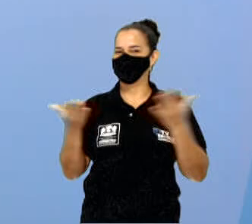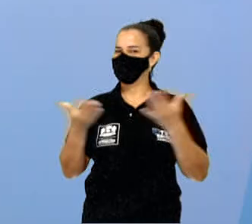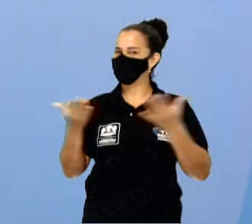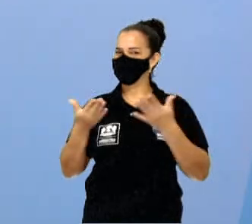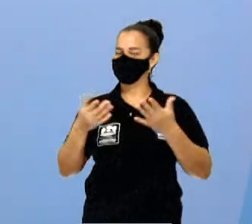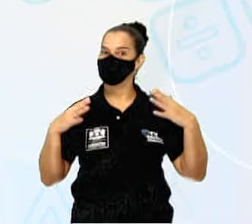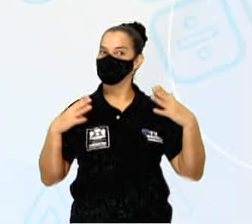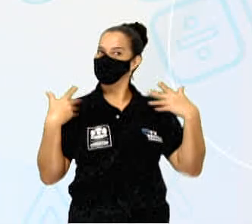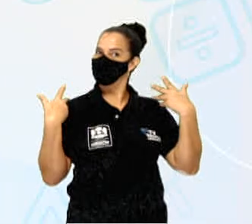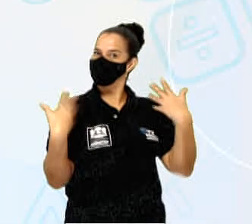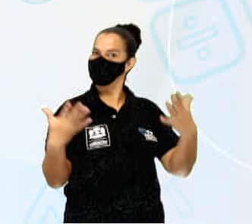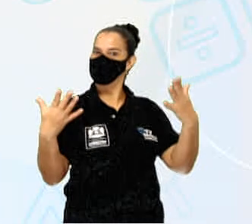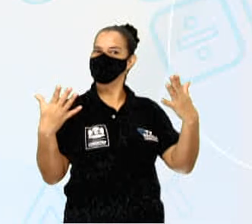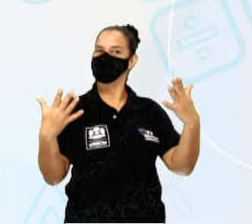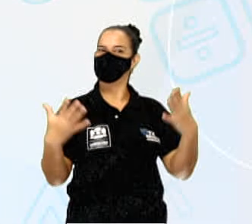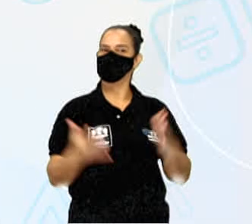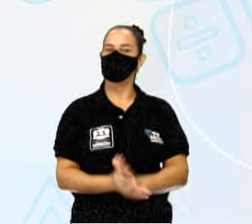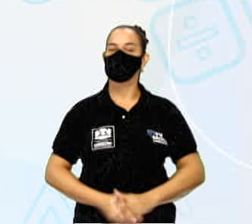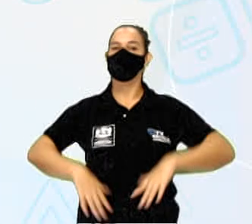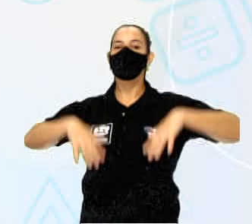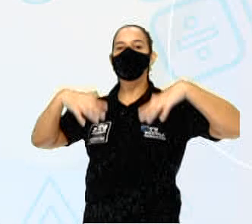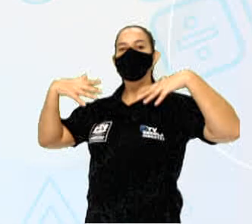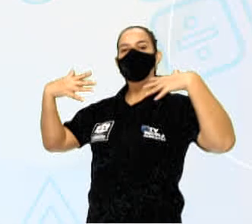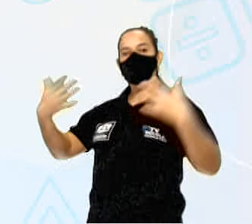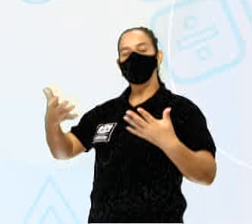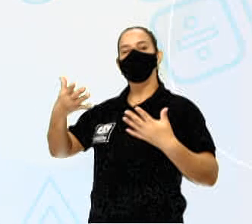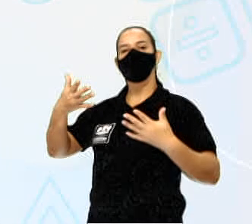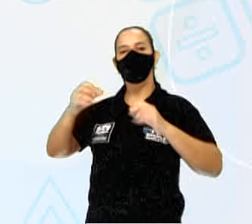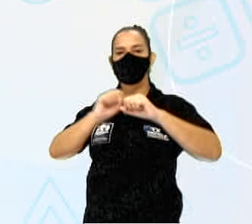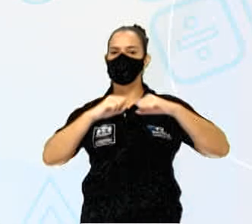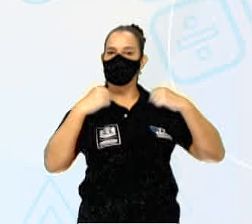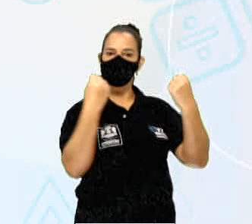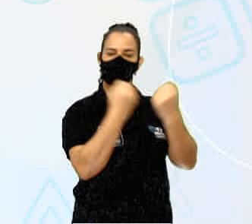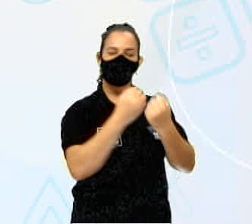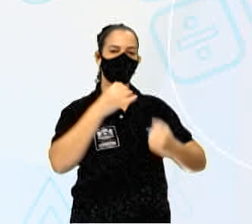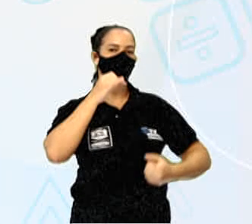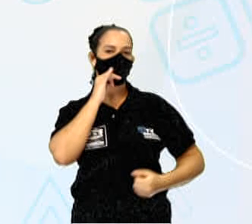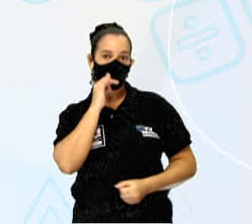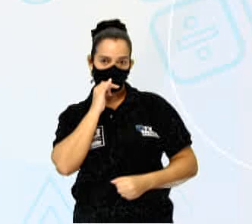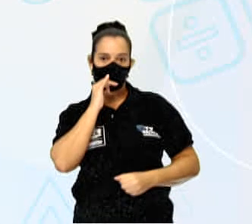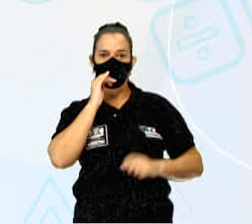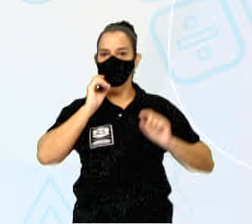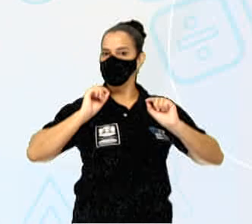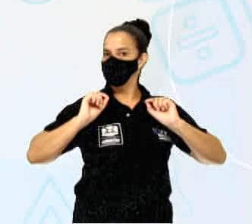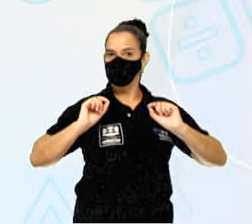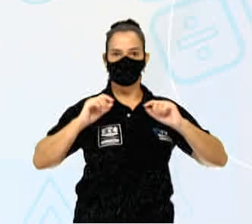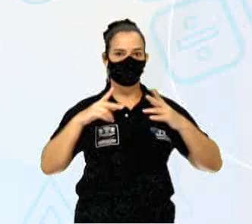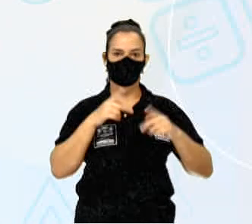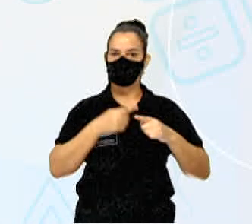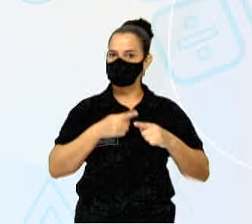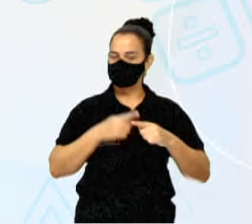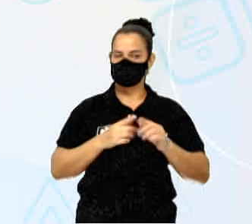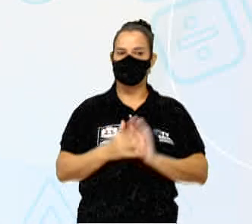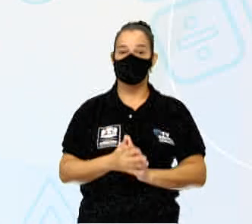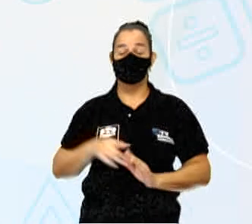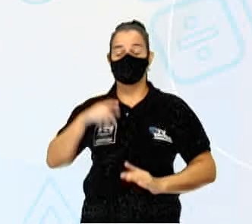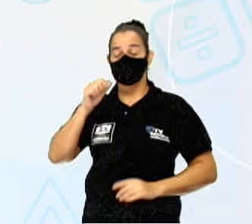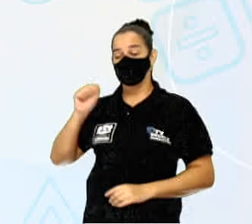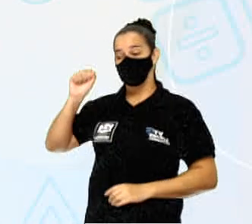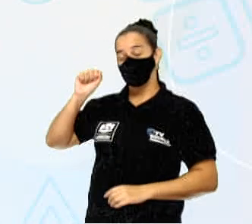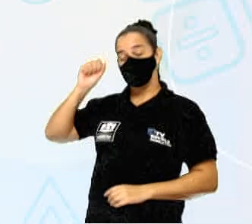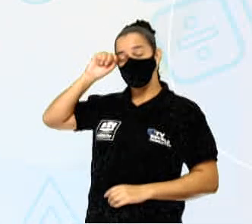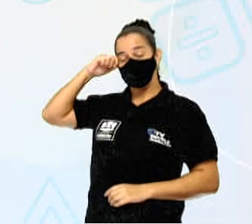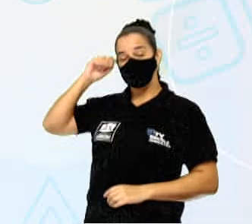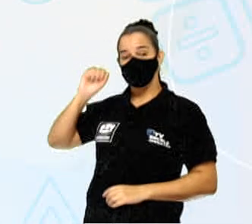vocês conhecerem. E qual a função social dos contos? Os contos africanos, eles